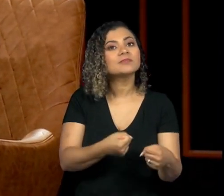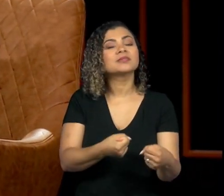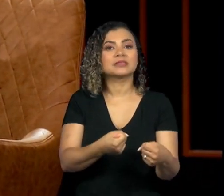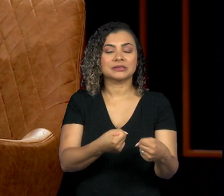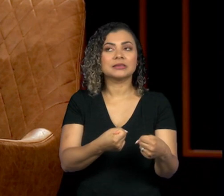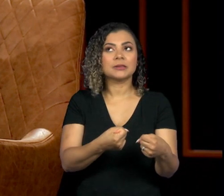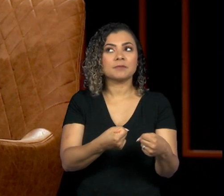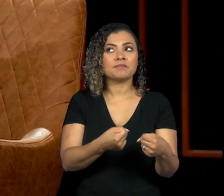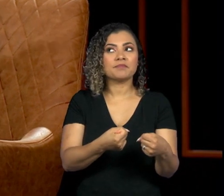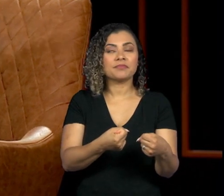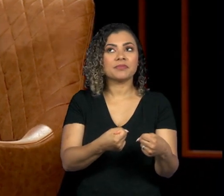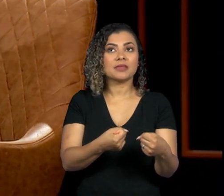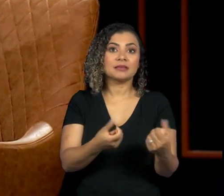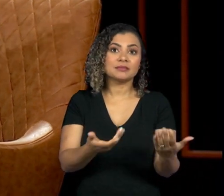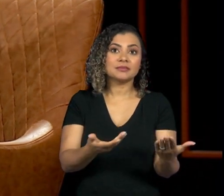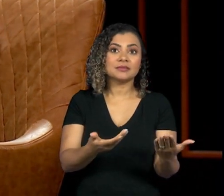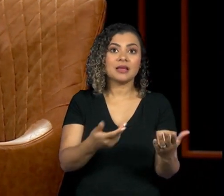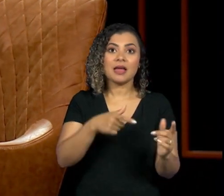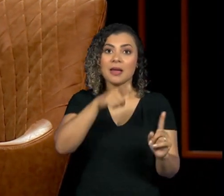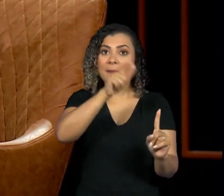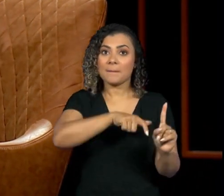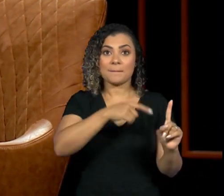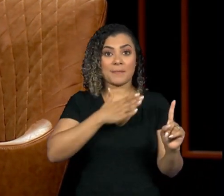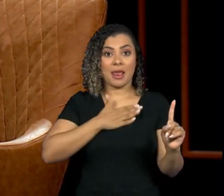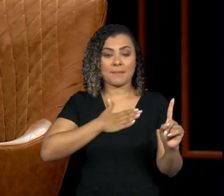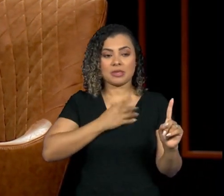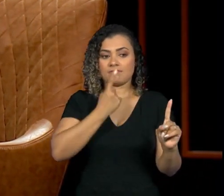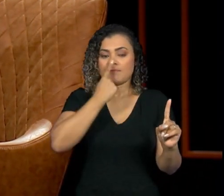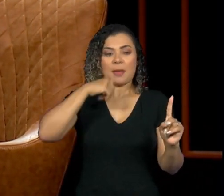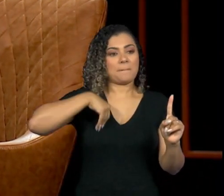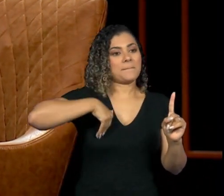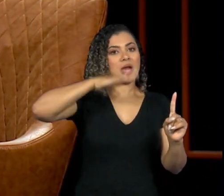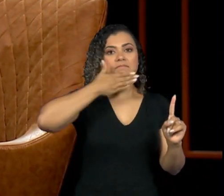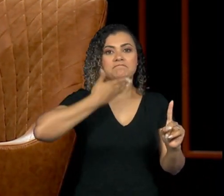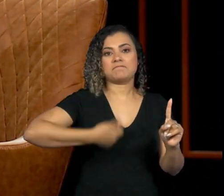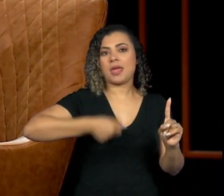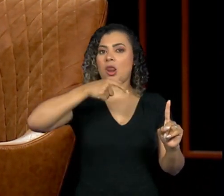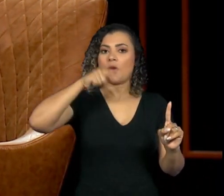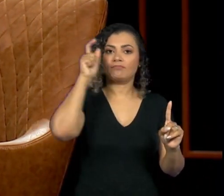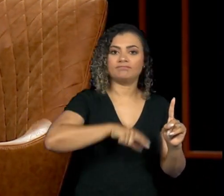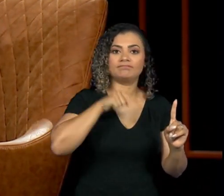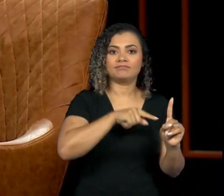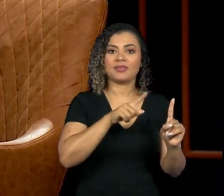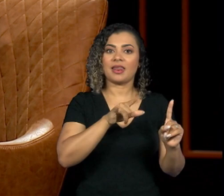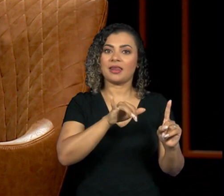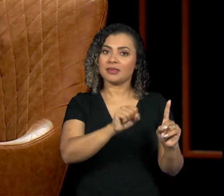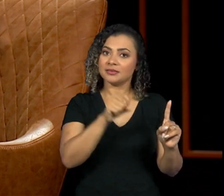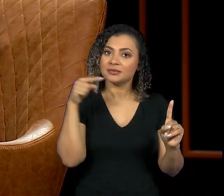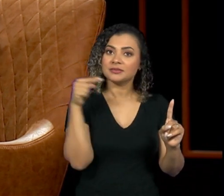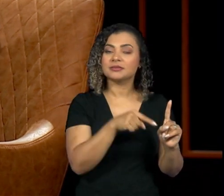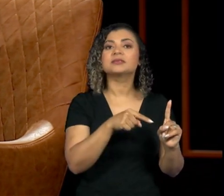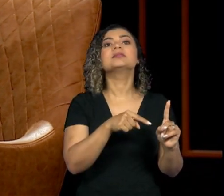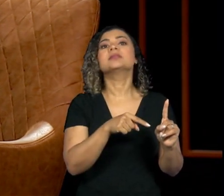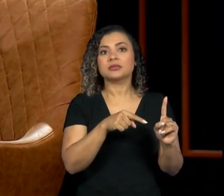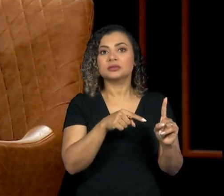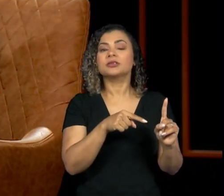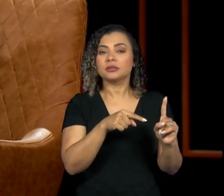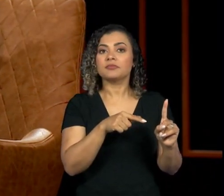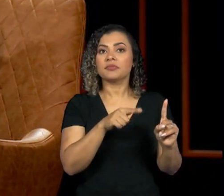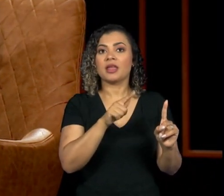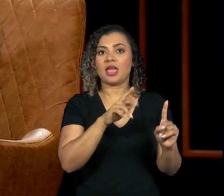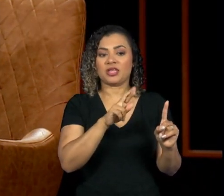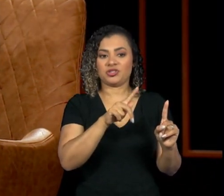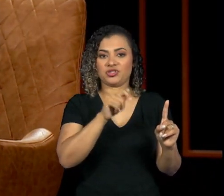Não sei se é a maior intérprete da nossa história, mas, para mim, é a cantora que mais me avassala, que mais me